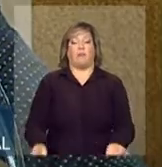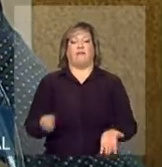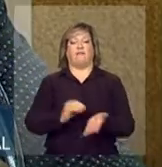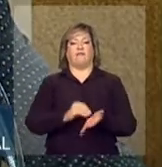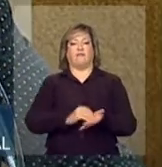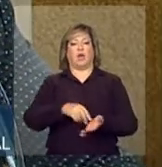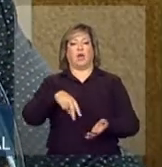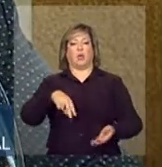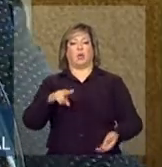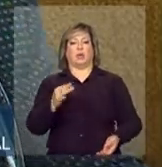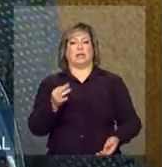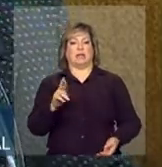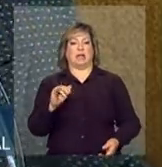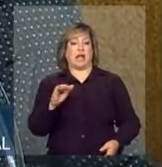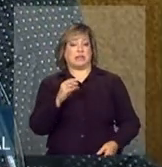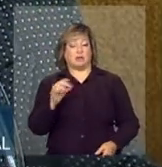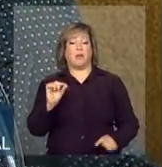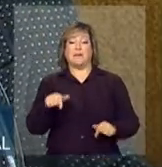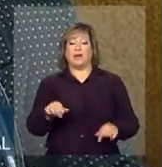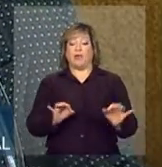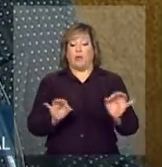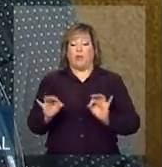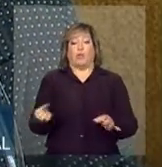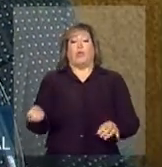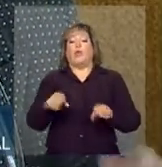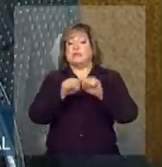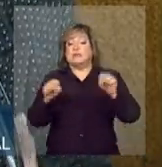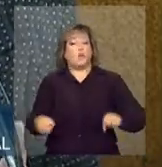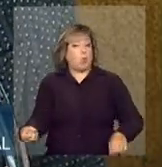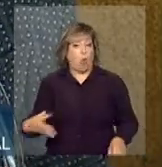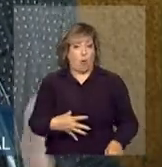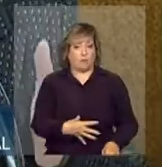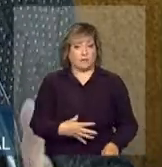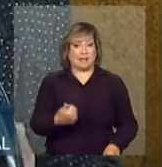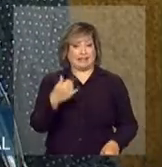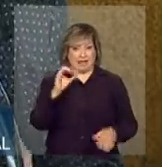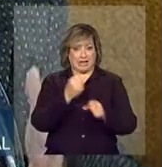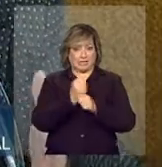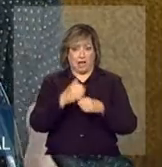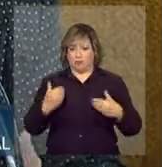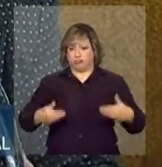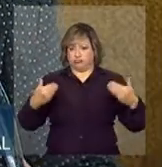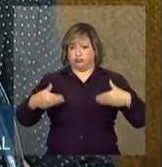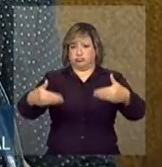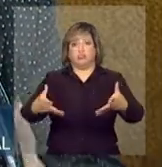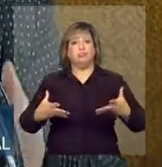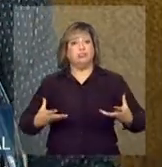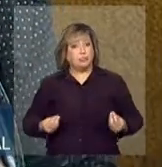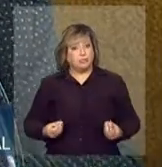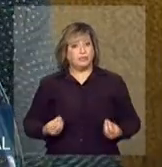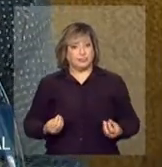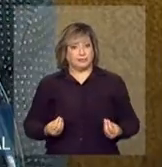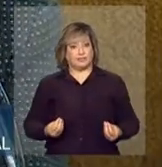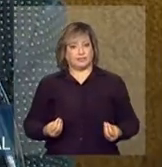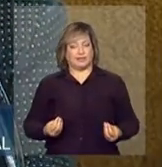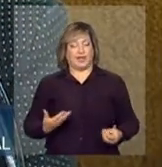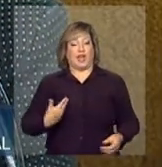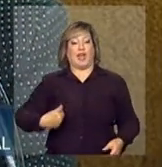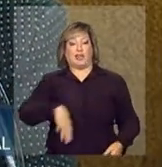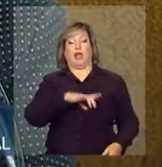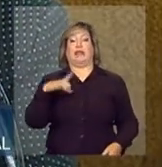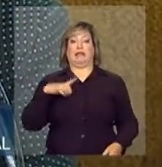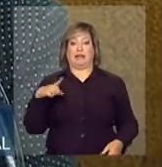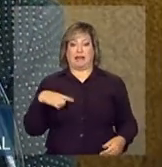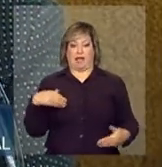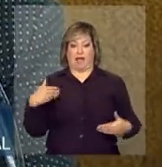uma organização como sistema que é muito novo e que, em 10 anos, avançou muito. Então, nós temos um